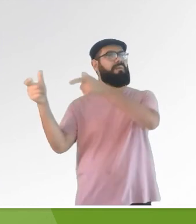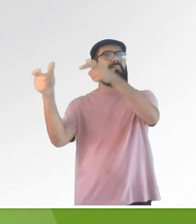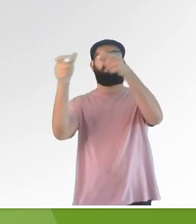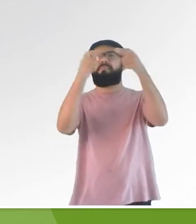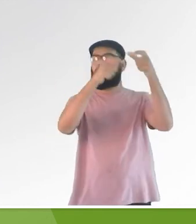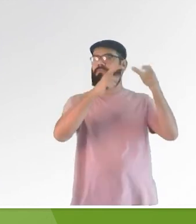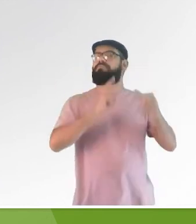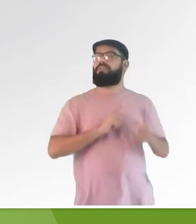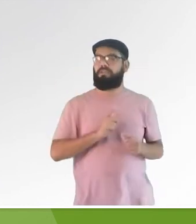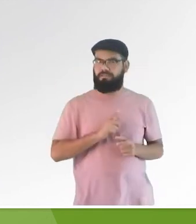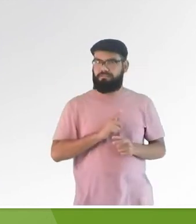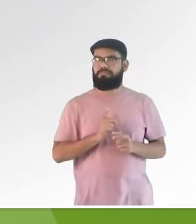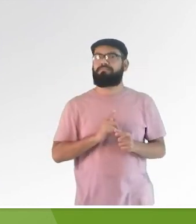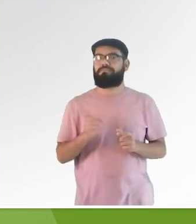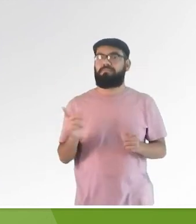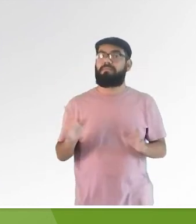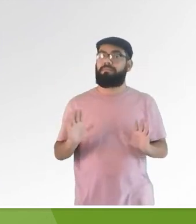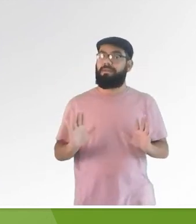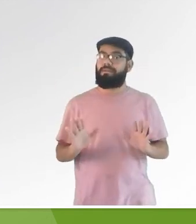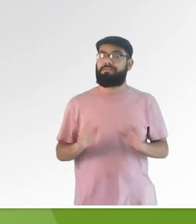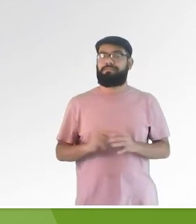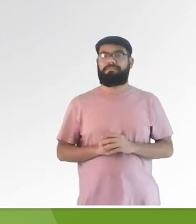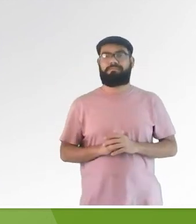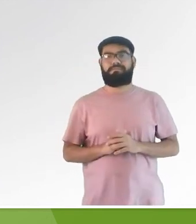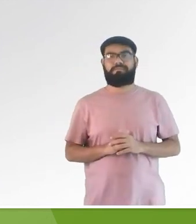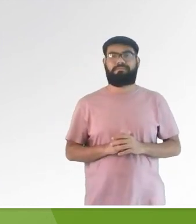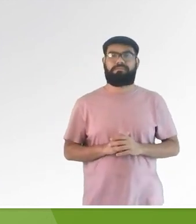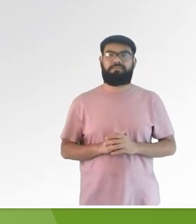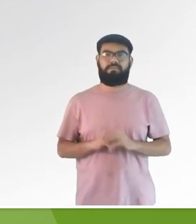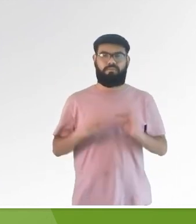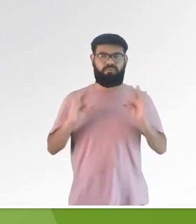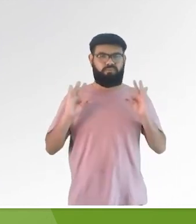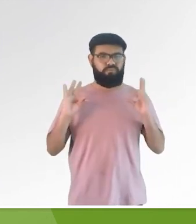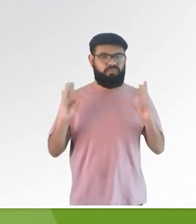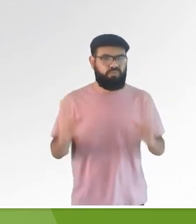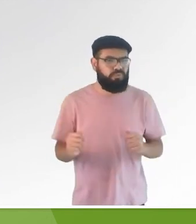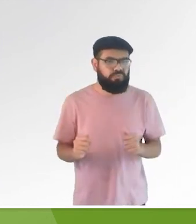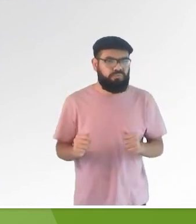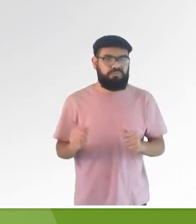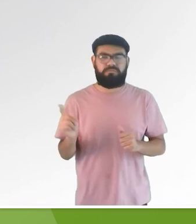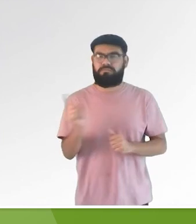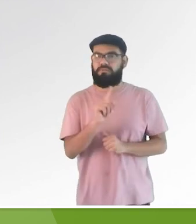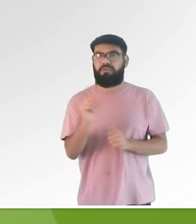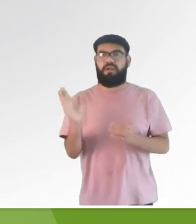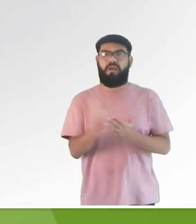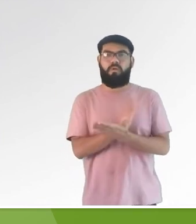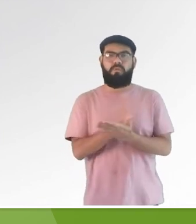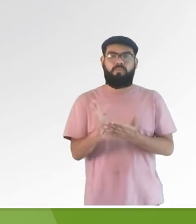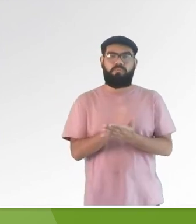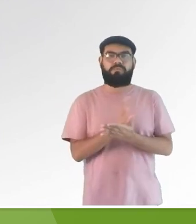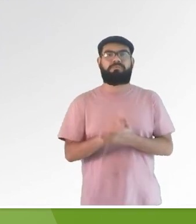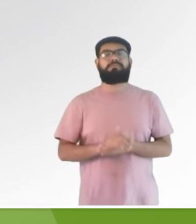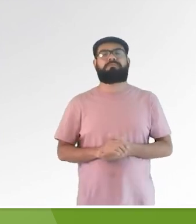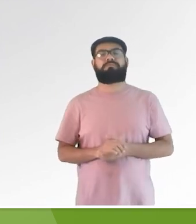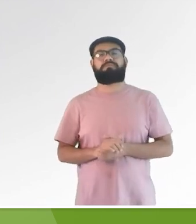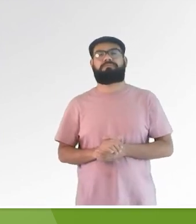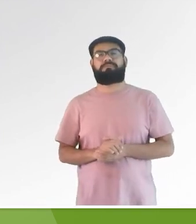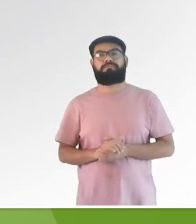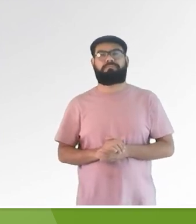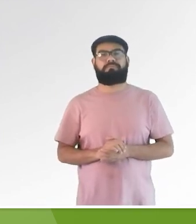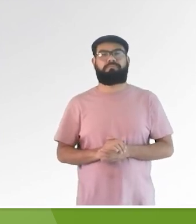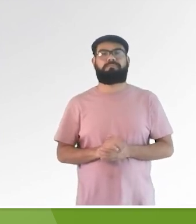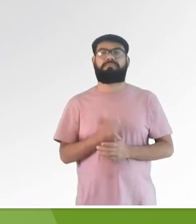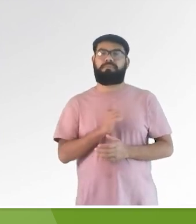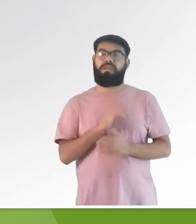planeta, porém, não é aplicado a todas as espécies, né? Existem espécies que são realmente endêmicas, aí a gente